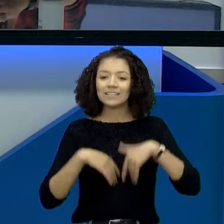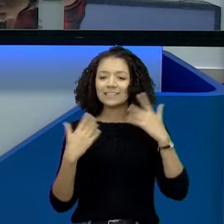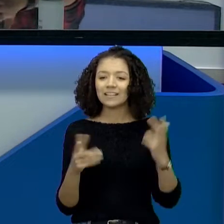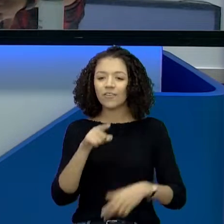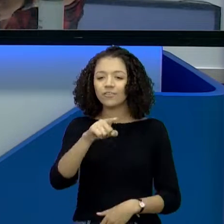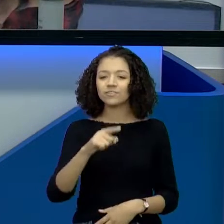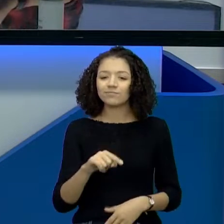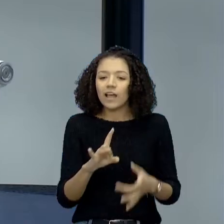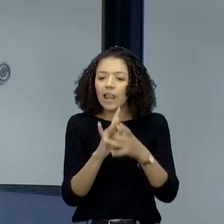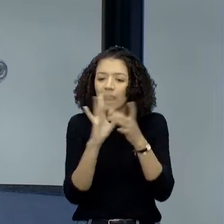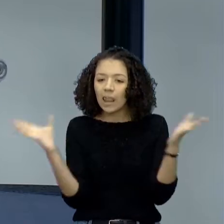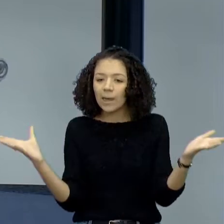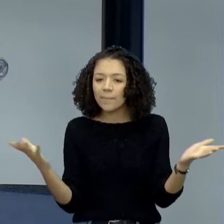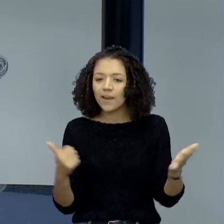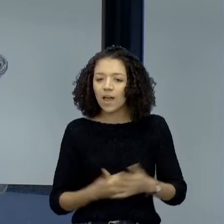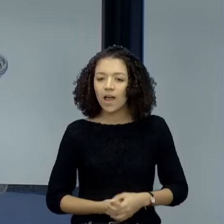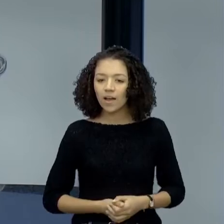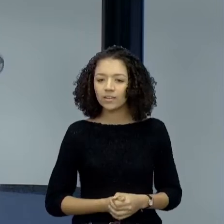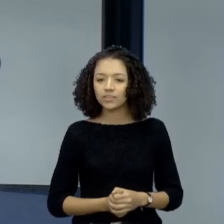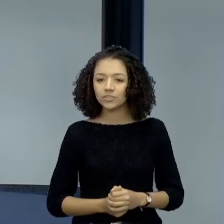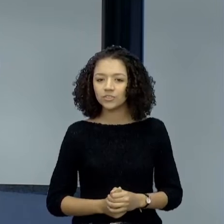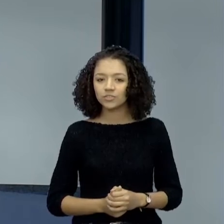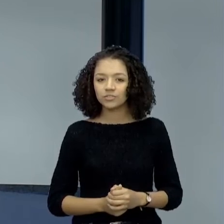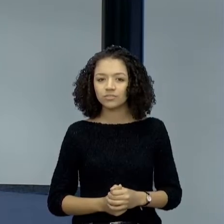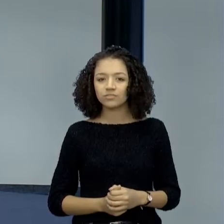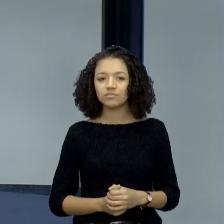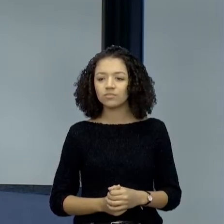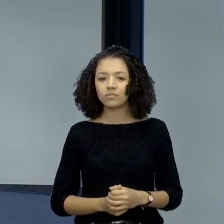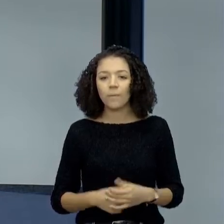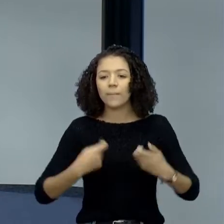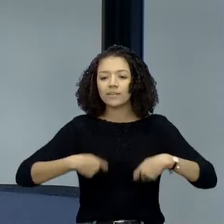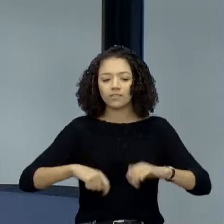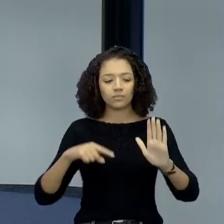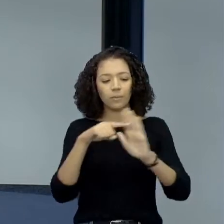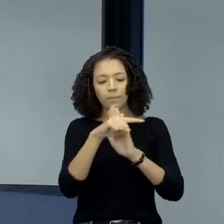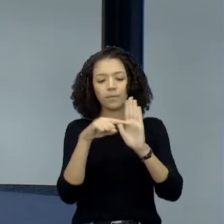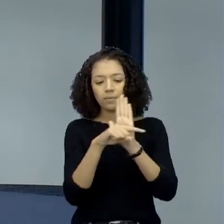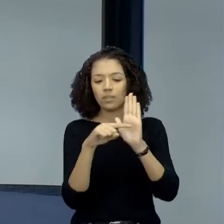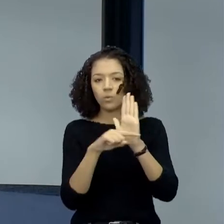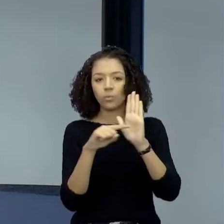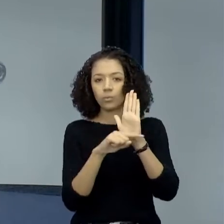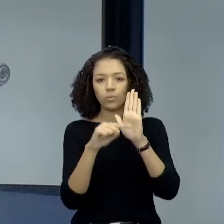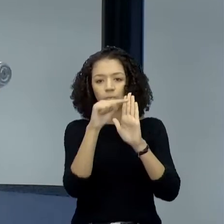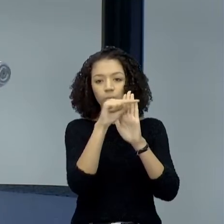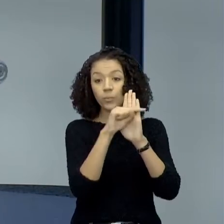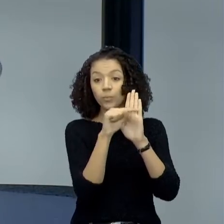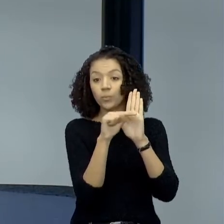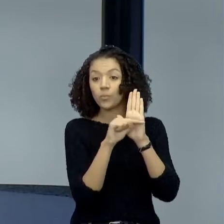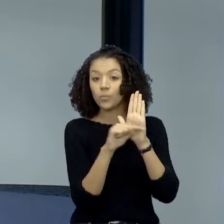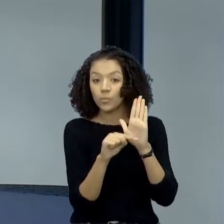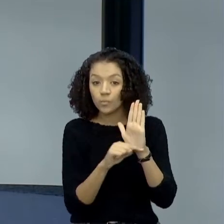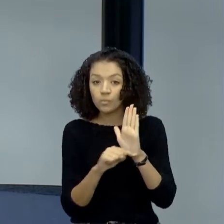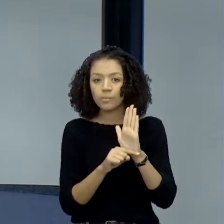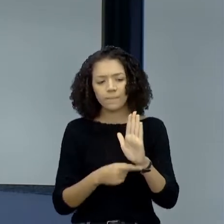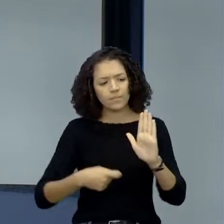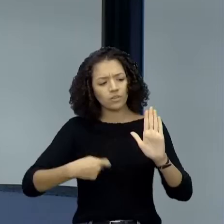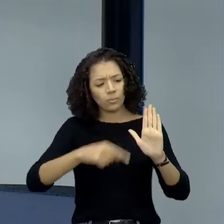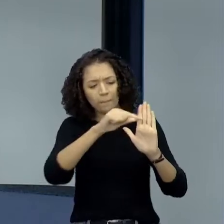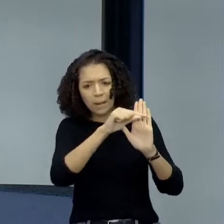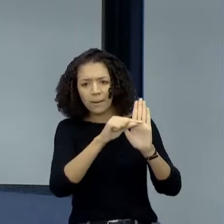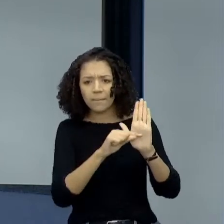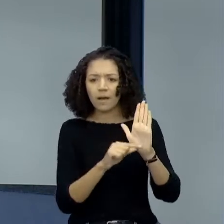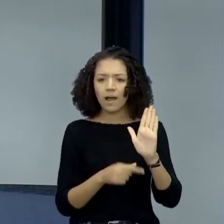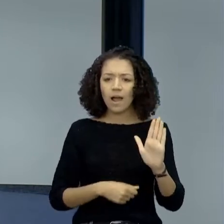para os estudantes. Eu achei que isso foi algo bem legal. E não que a gente também não tenha que ter pesquisado, por exemplo, autores que eu não